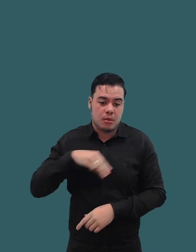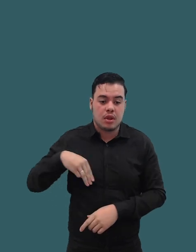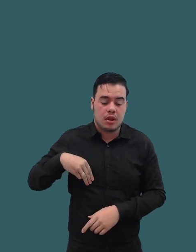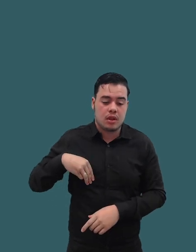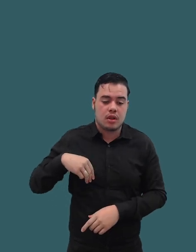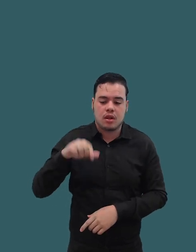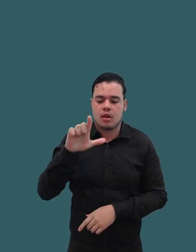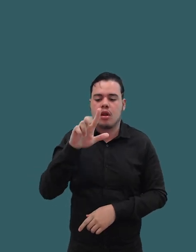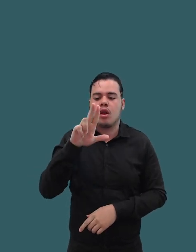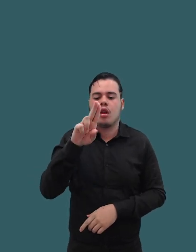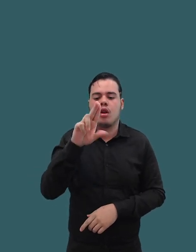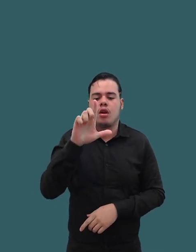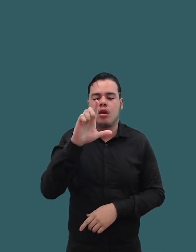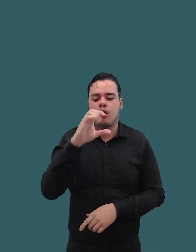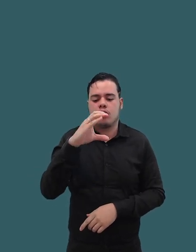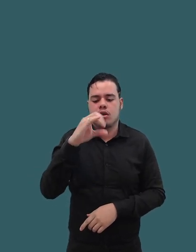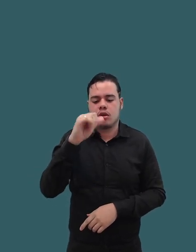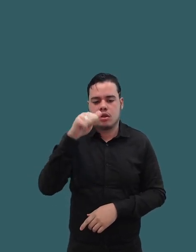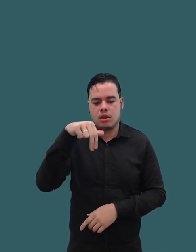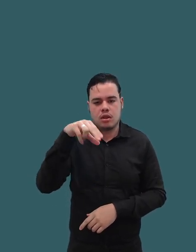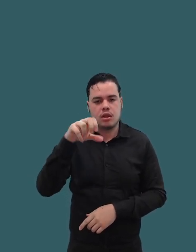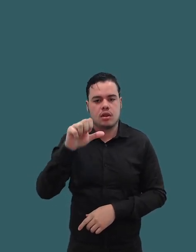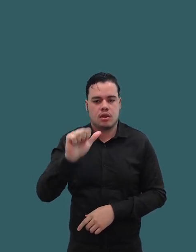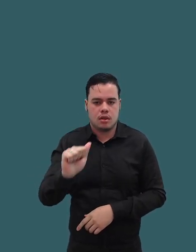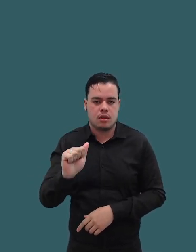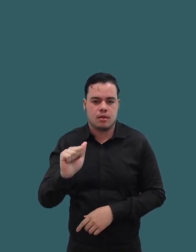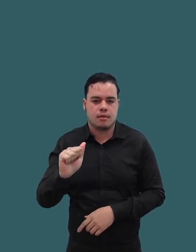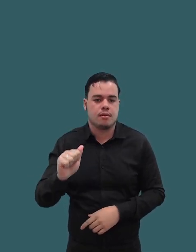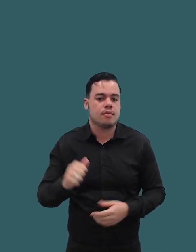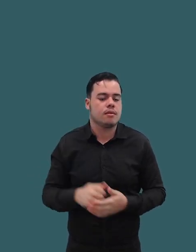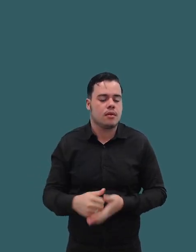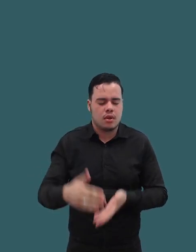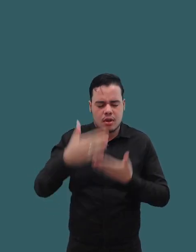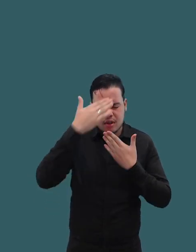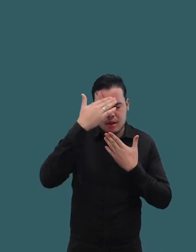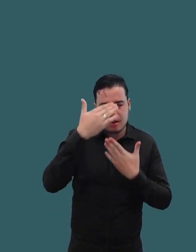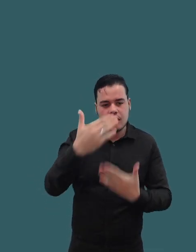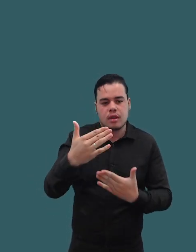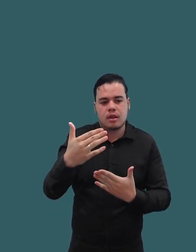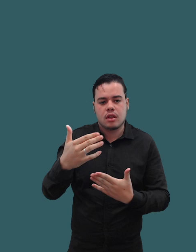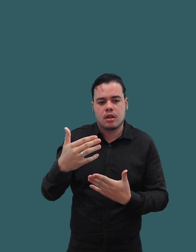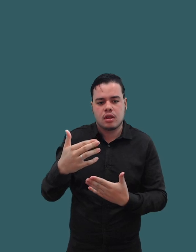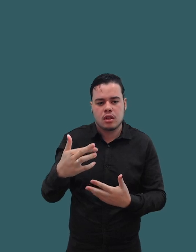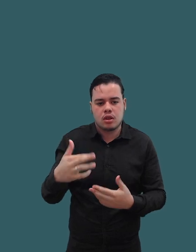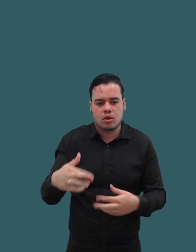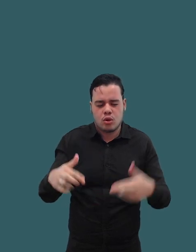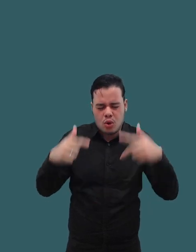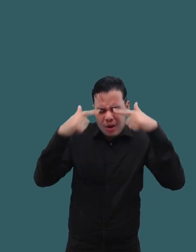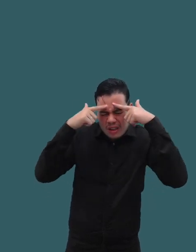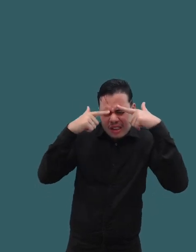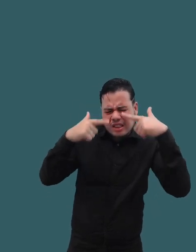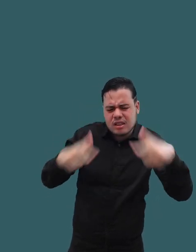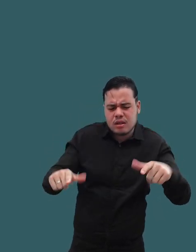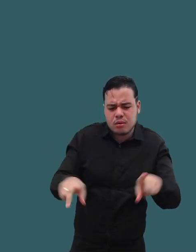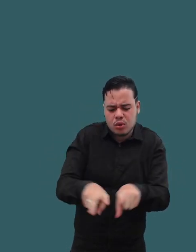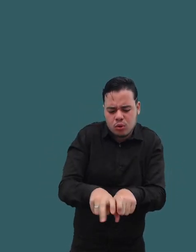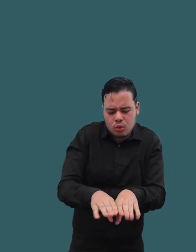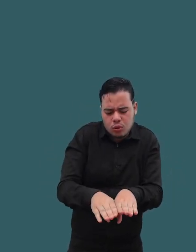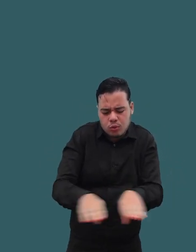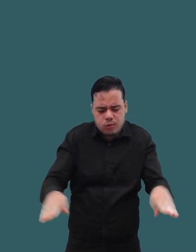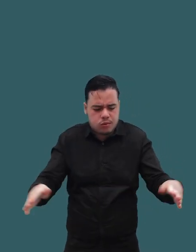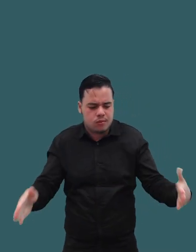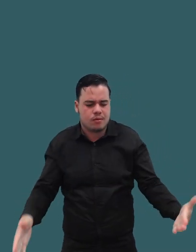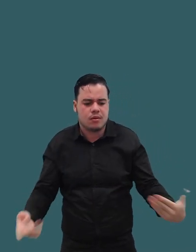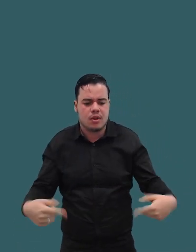Luciana Santos, na condução deste ministério. Agradeço o respeito da mesa e o respeito da coordenação